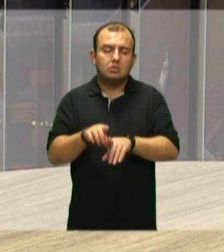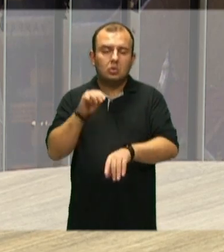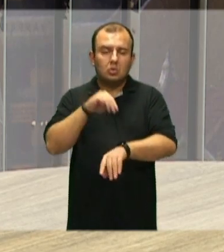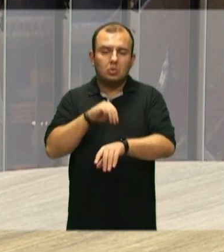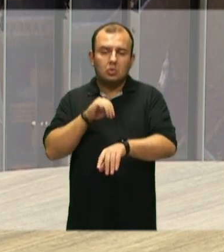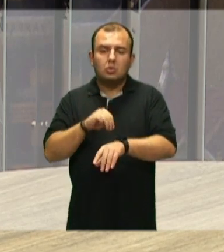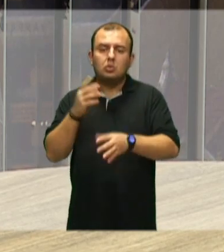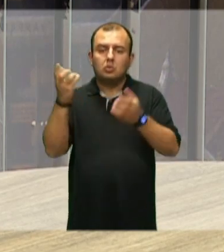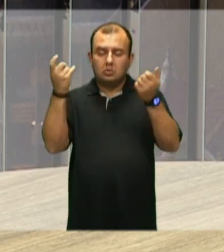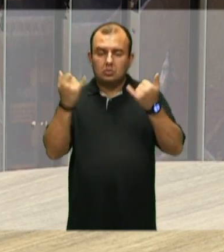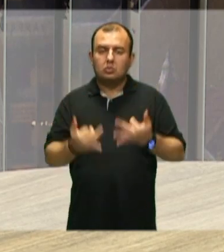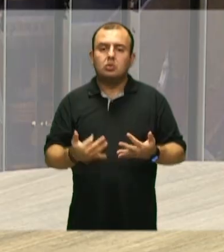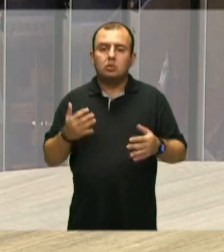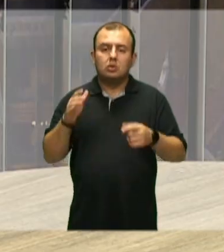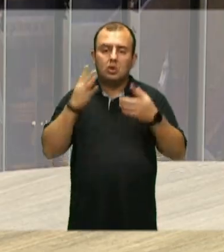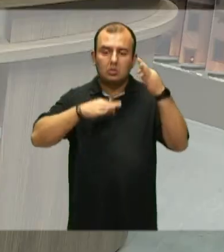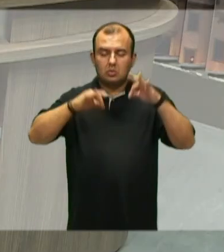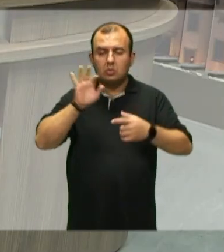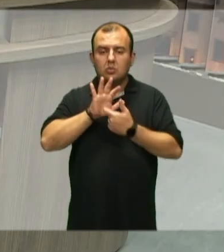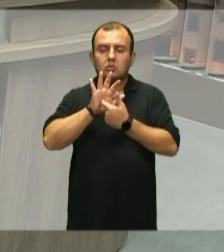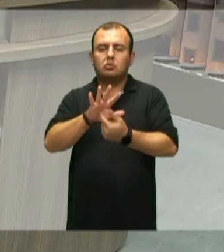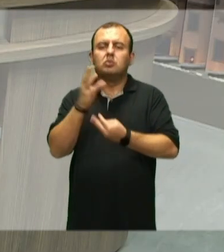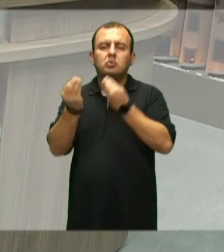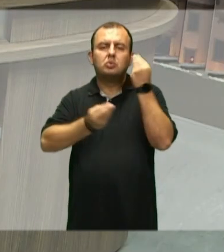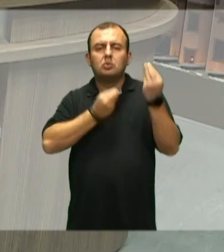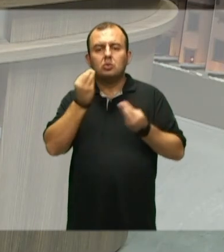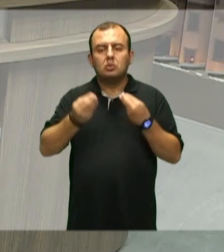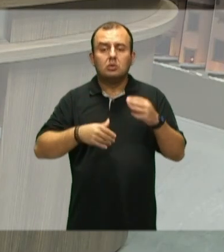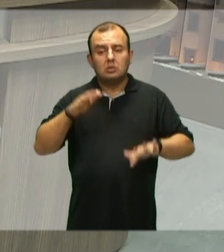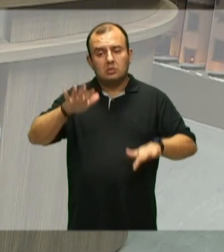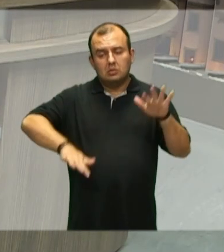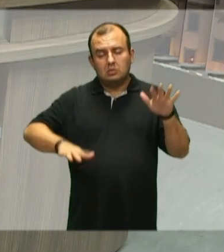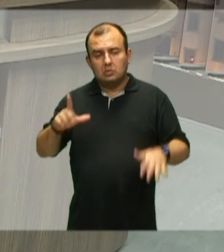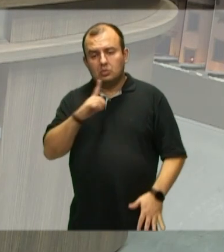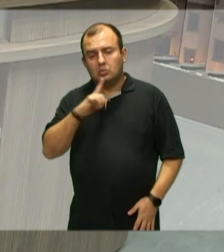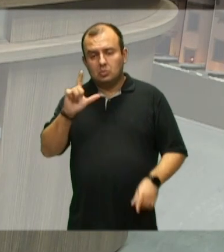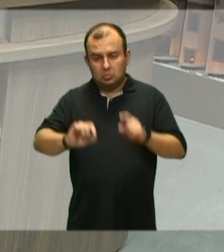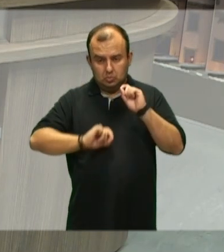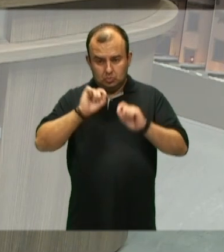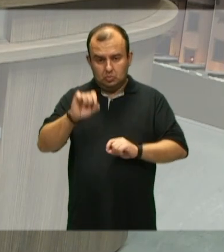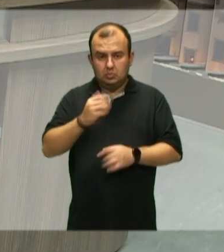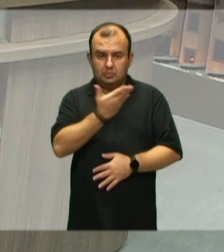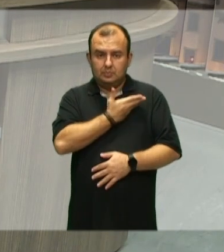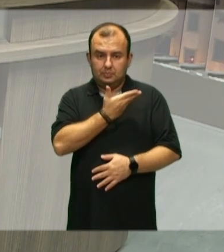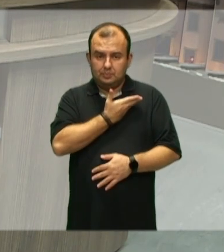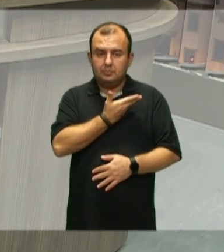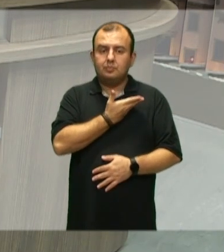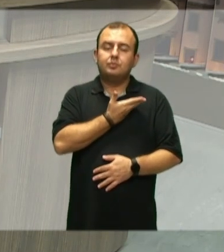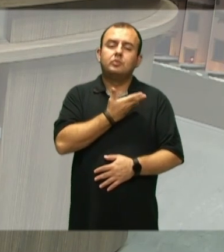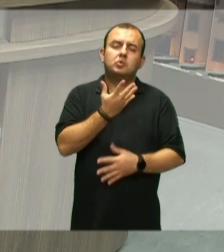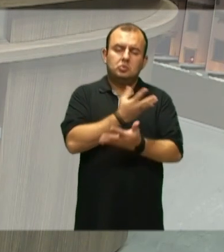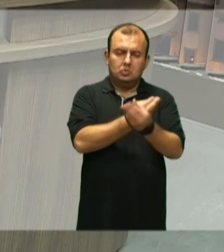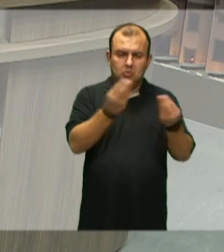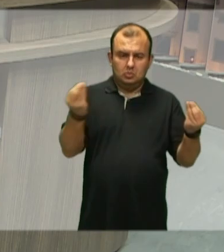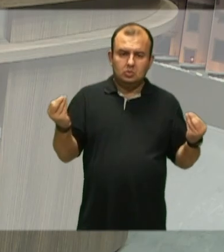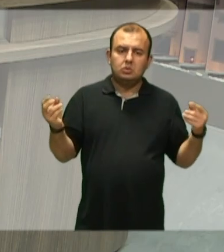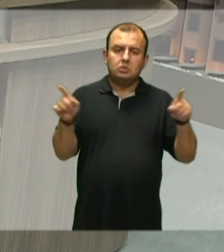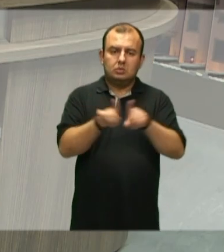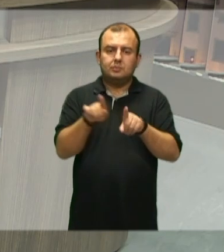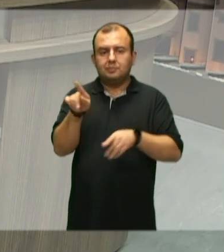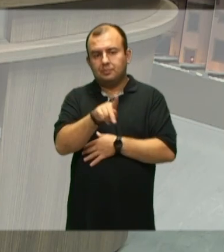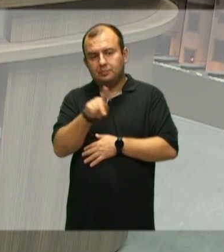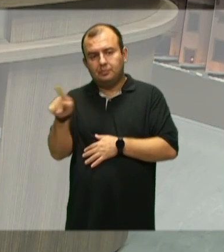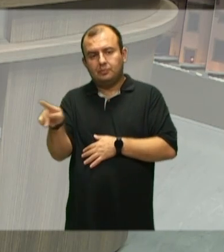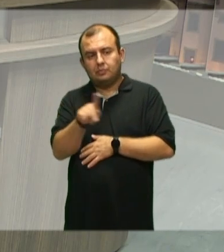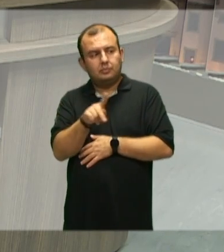gente chega a apresentar uma peça, o que está por trás? Porque, às vezes, assim, eu tenho muitos amigos e amigas que são